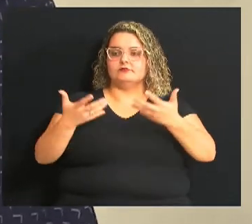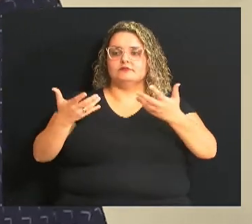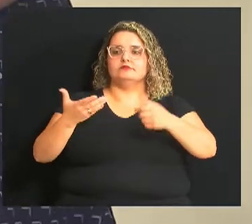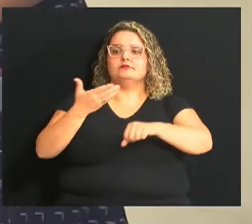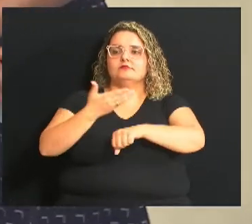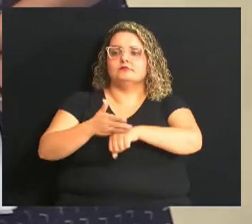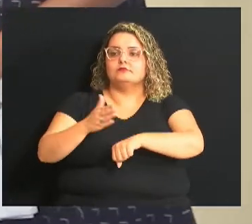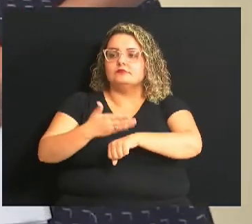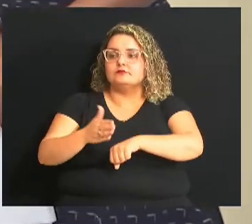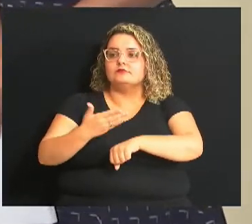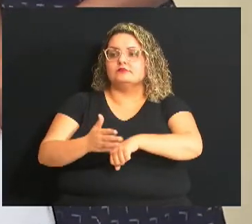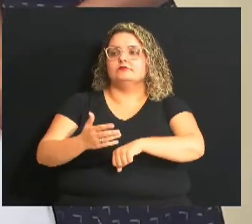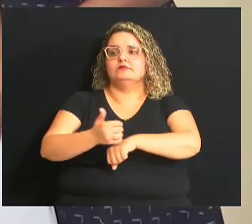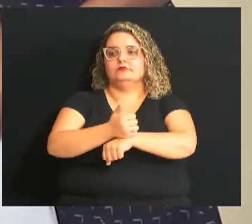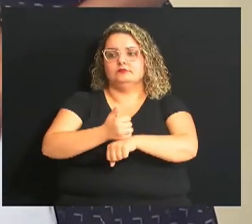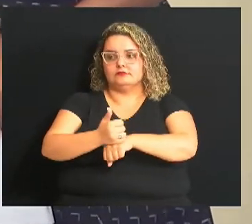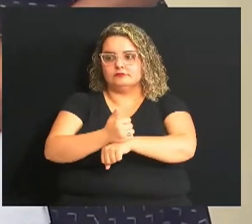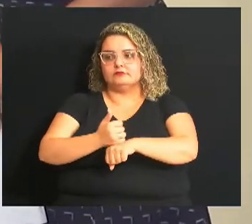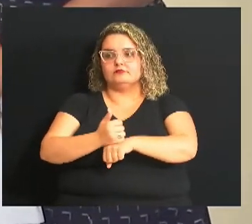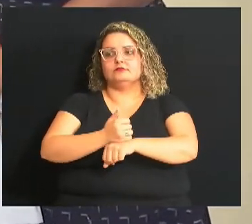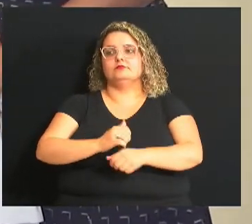docente. Isso deixa